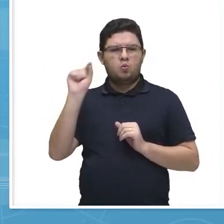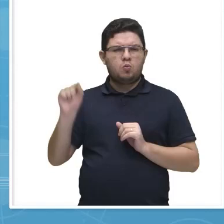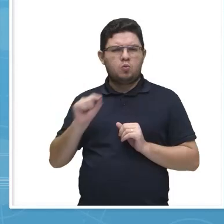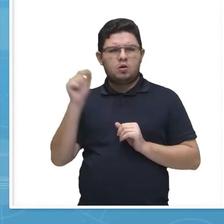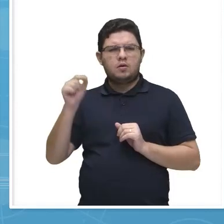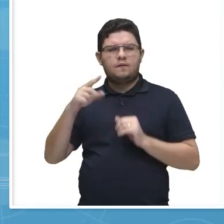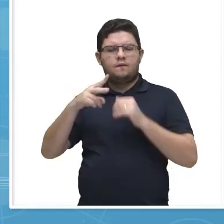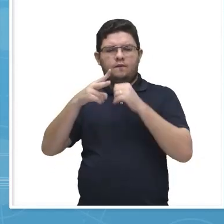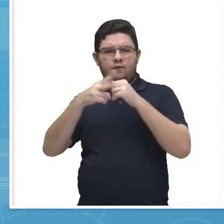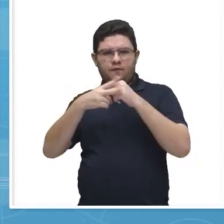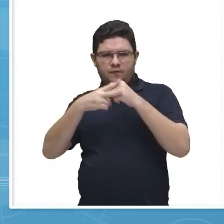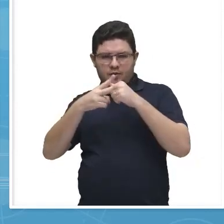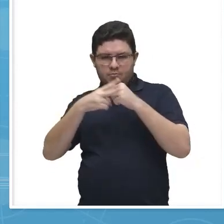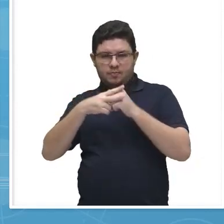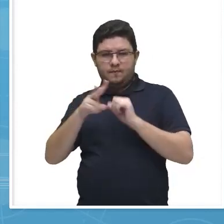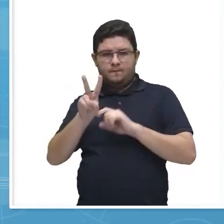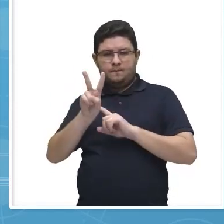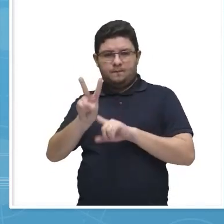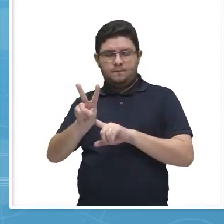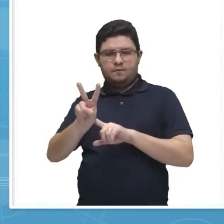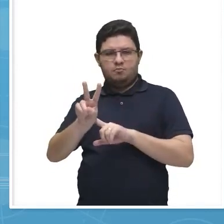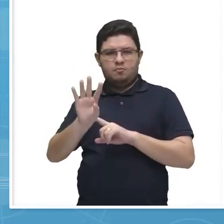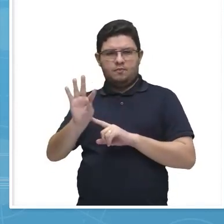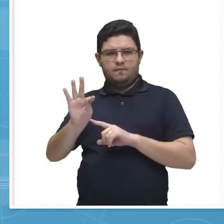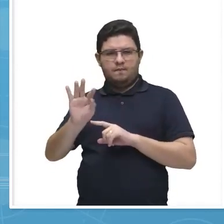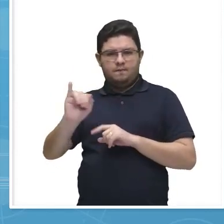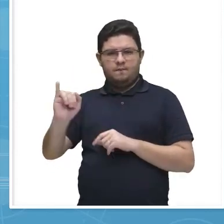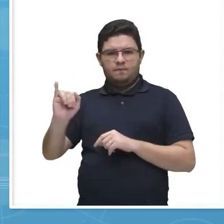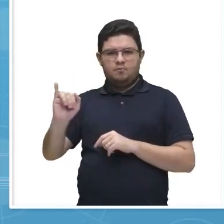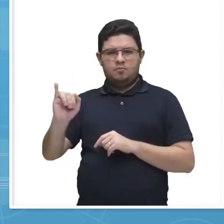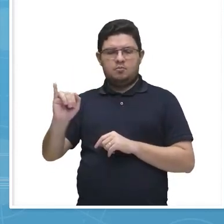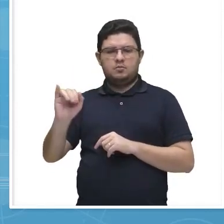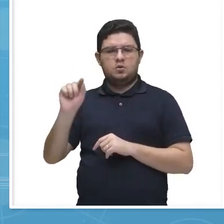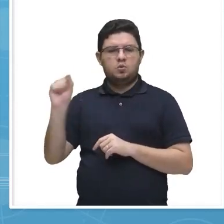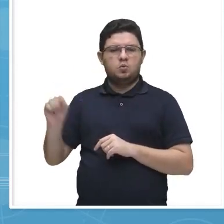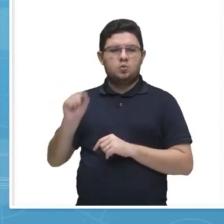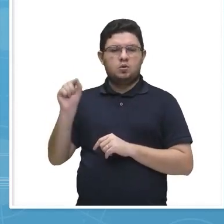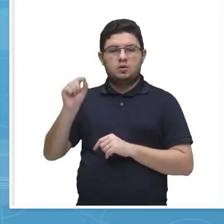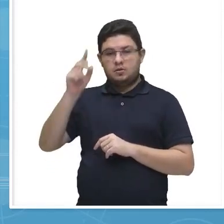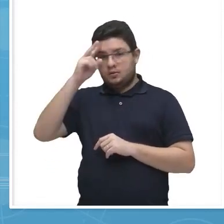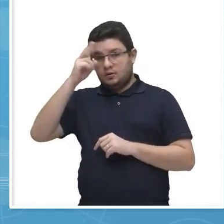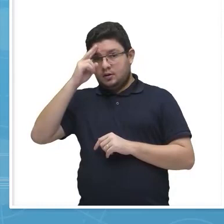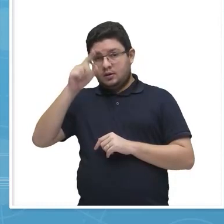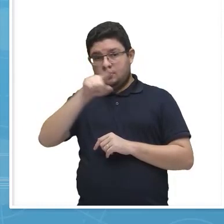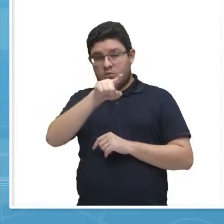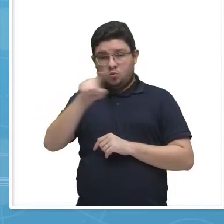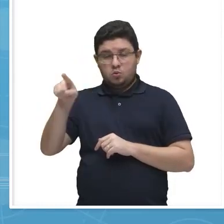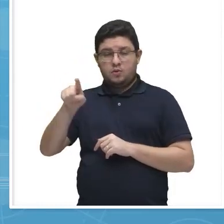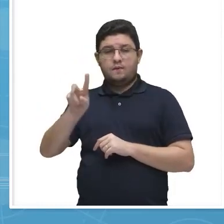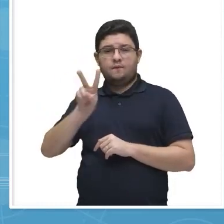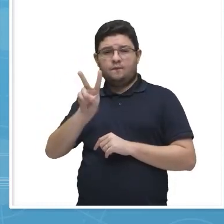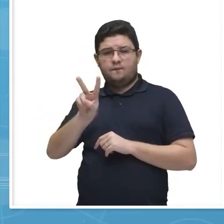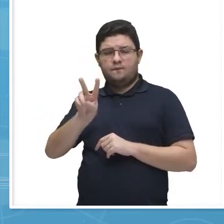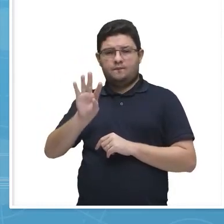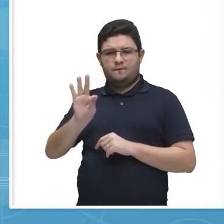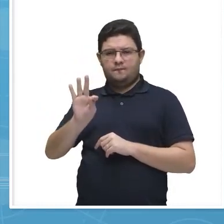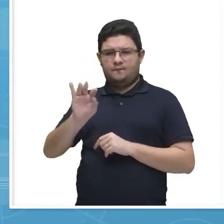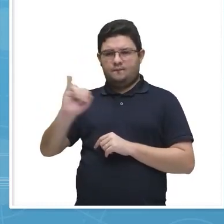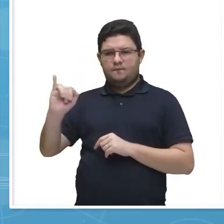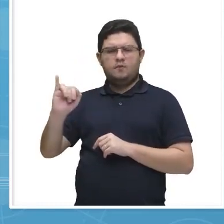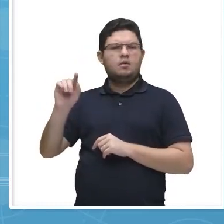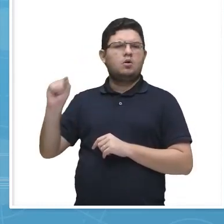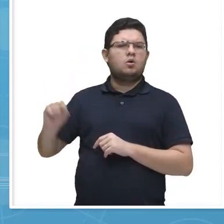a oração em que o verbo é transitivo indireto. Precisamos lembrar que o verbo transitivo indireto,